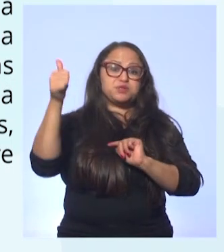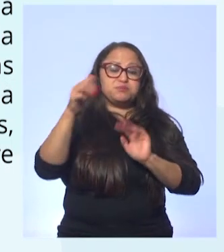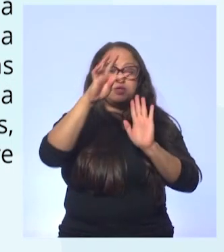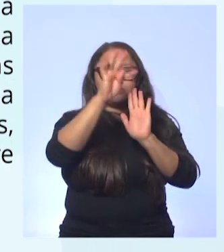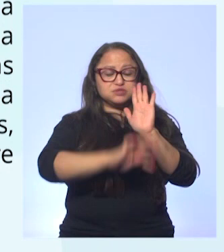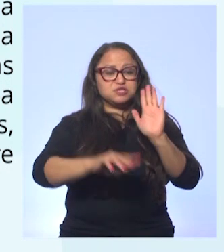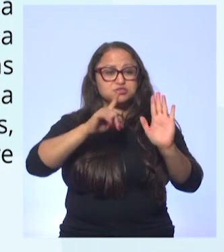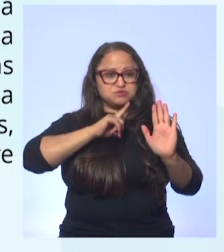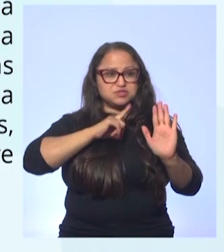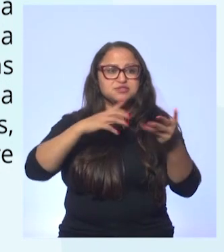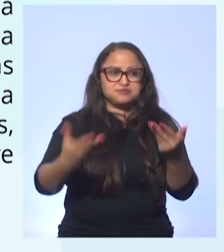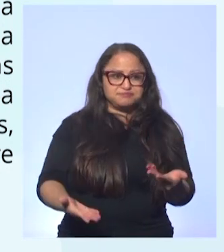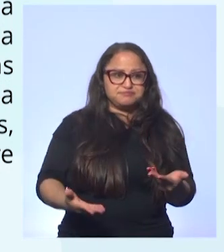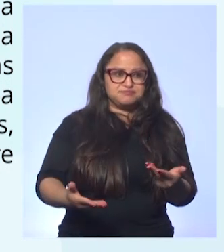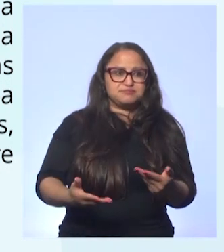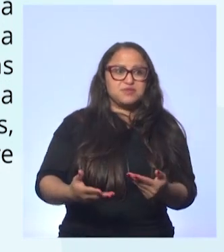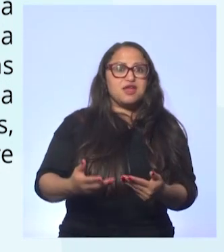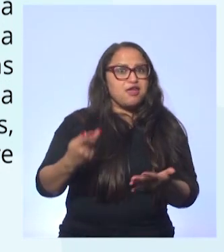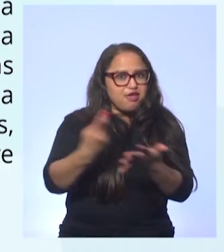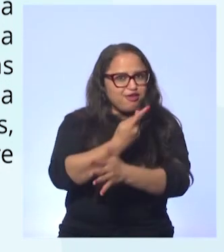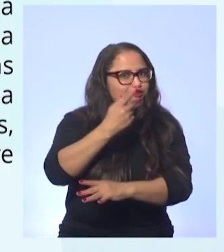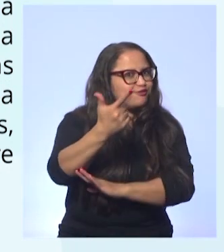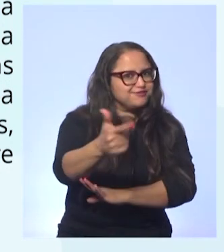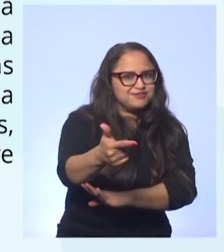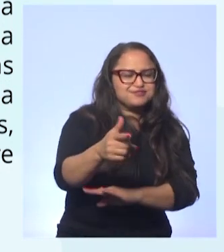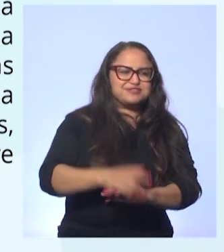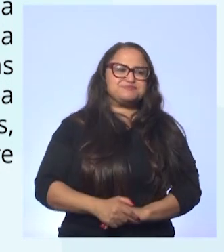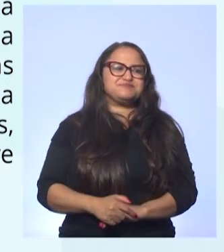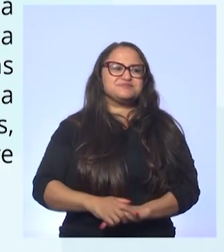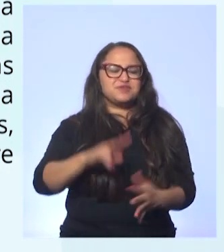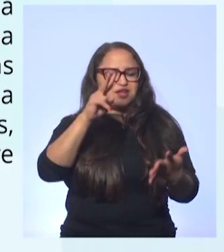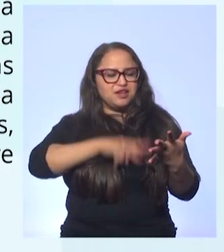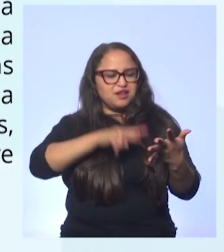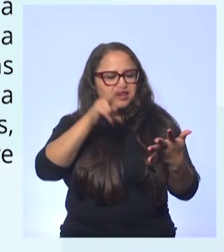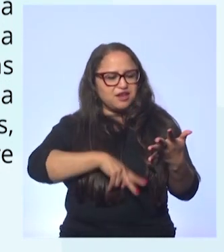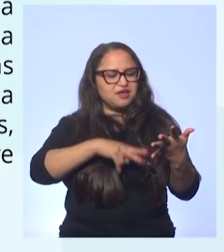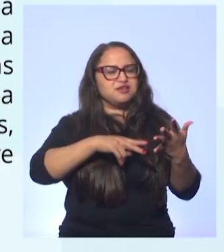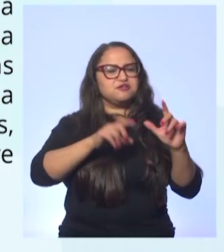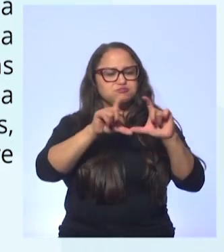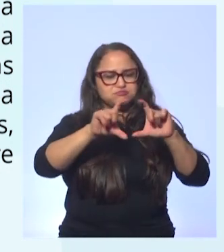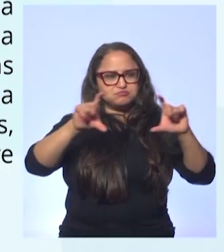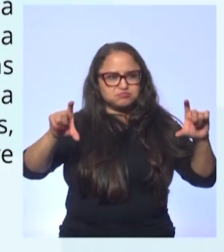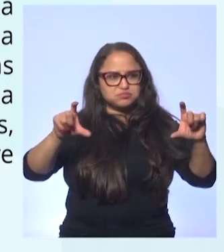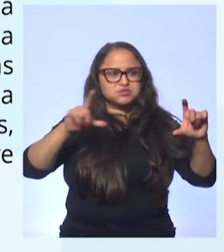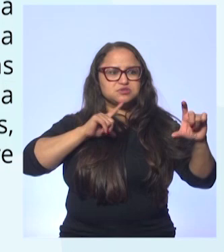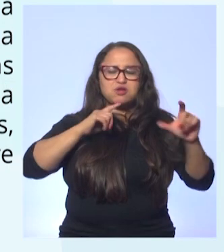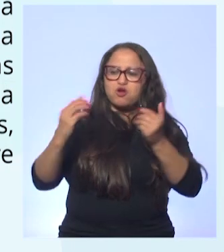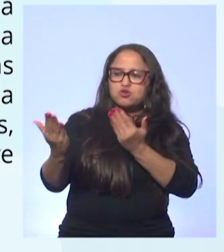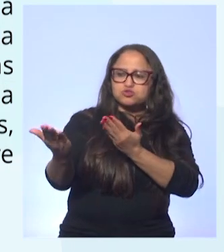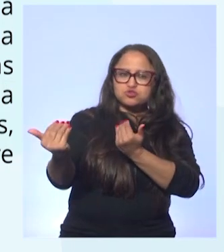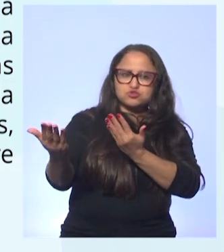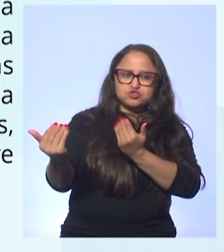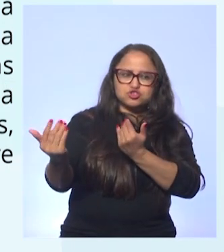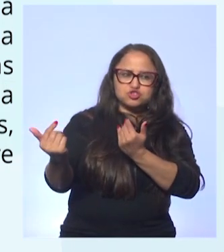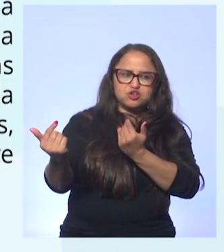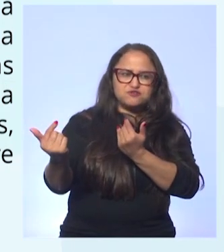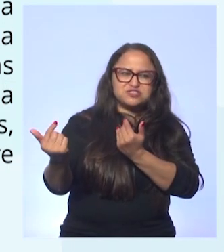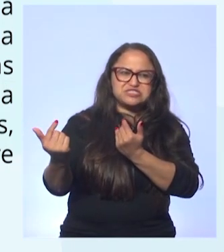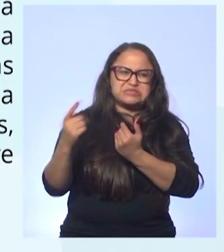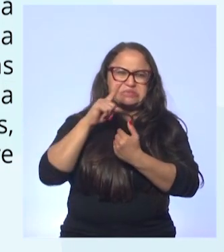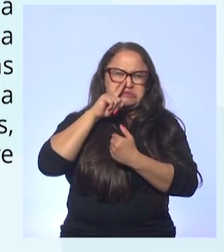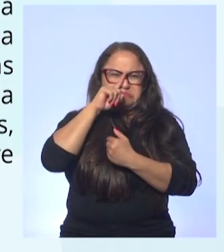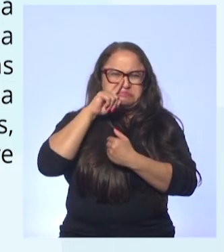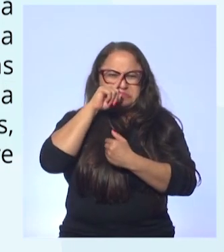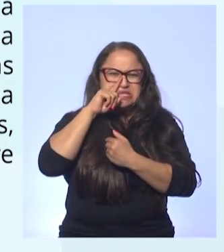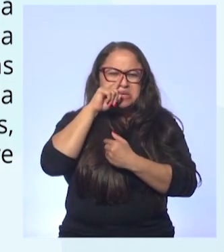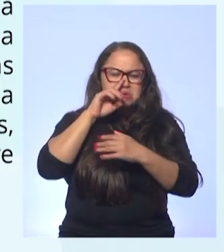3ª série do ensino médio. Não tem erro, tá bom? Leia o fragmento de Os Adolescentes e a Perigosa Dependência do Mundo